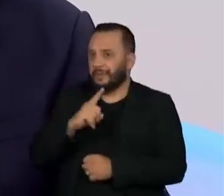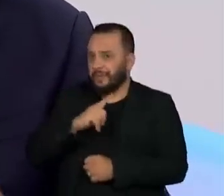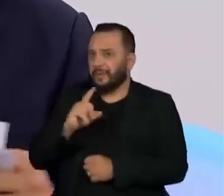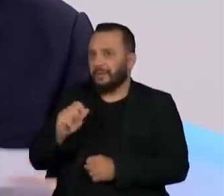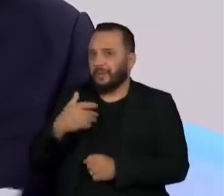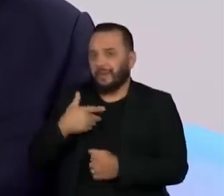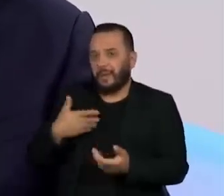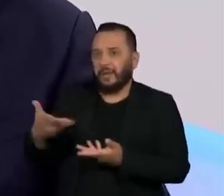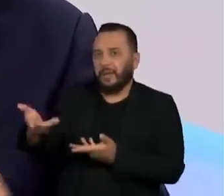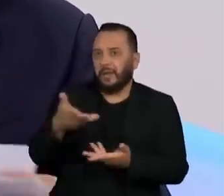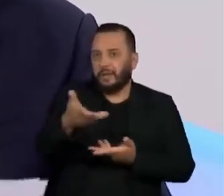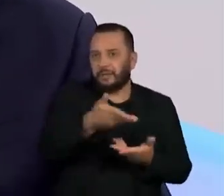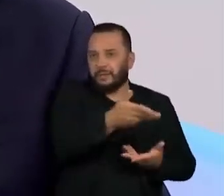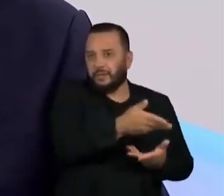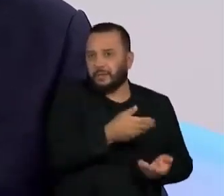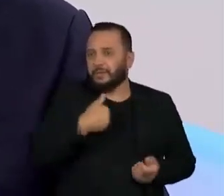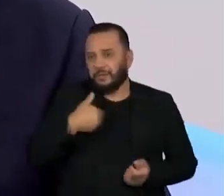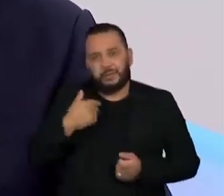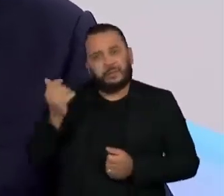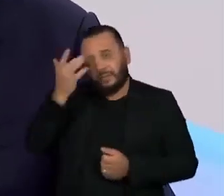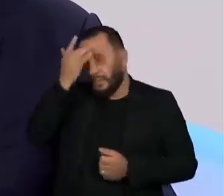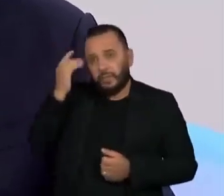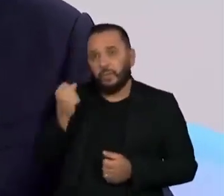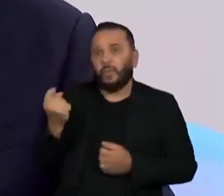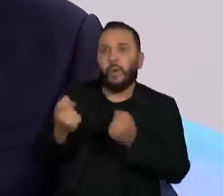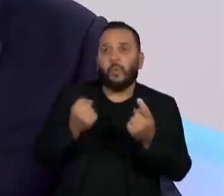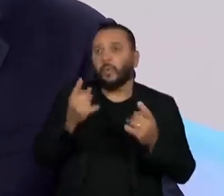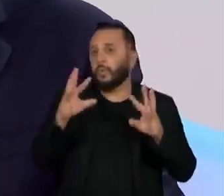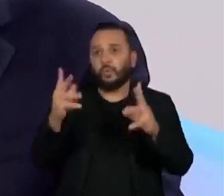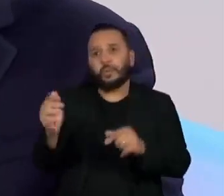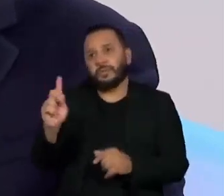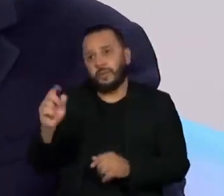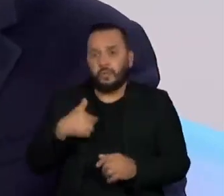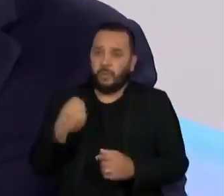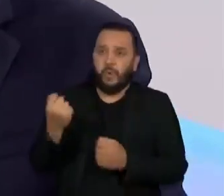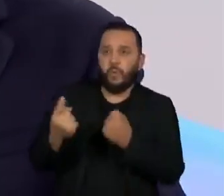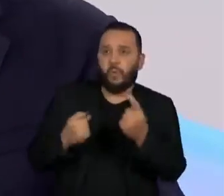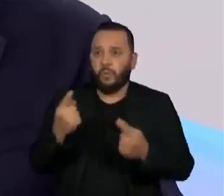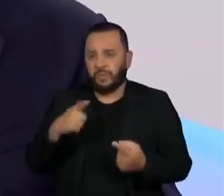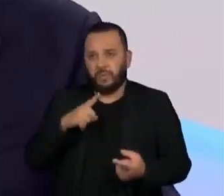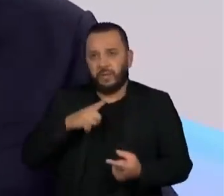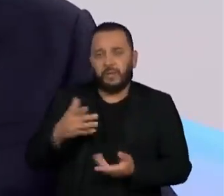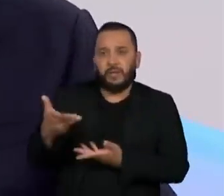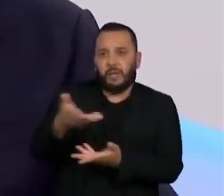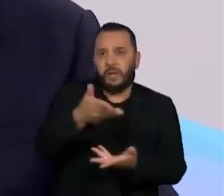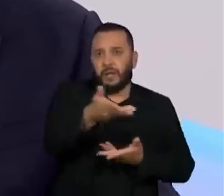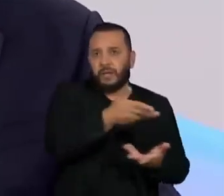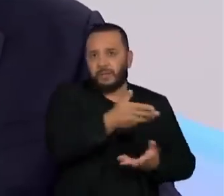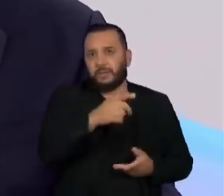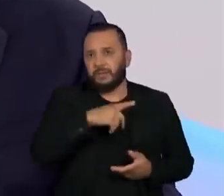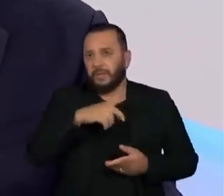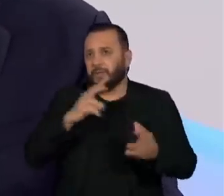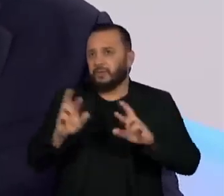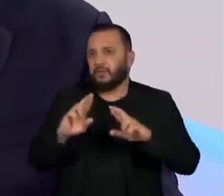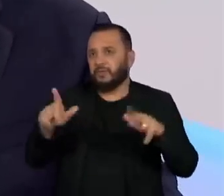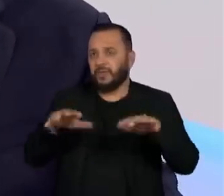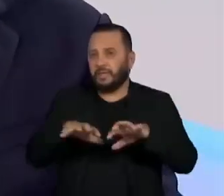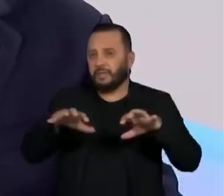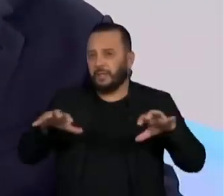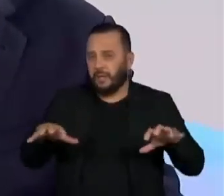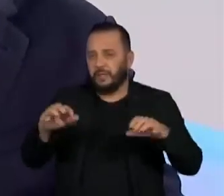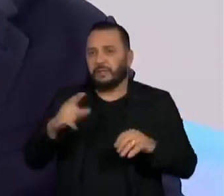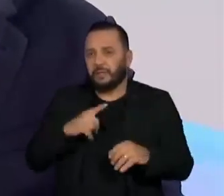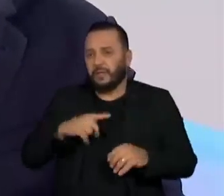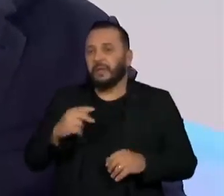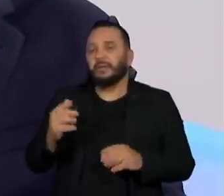né relações né com a proximidade com algumas pessoas não com todas mas com algumas pessoas mas acho que a gente precisa diferenciar a